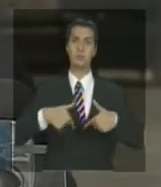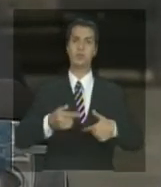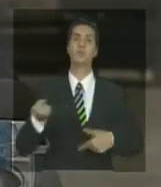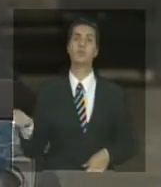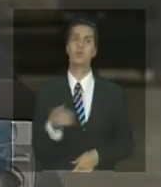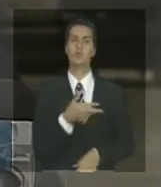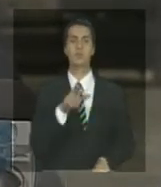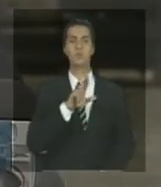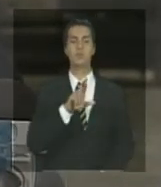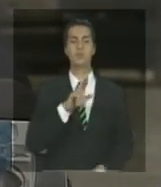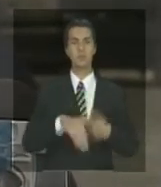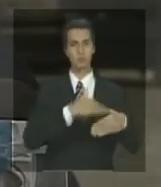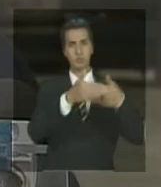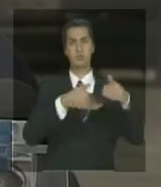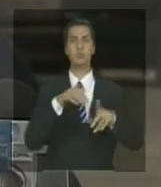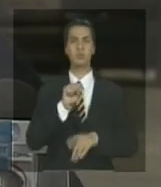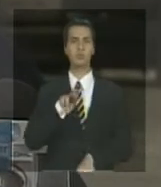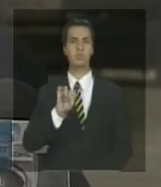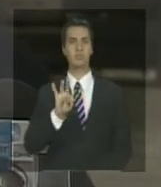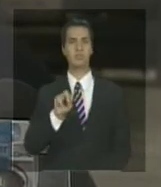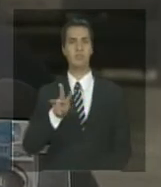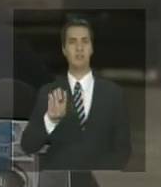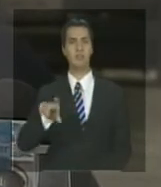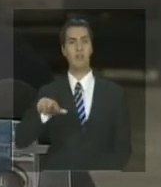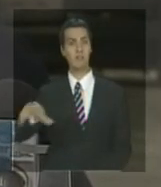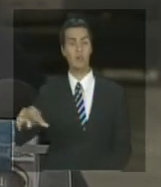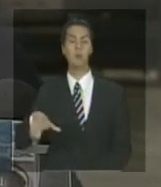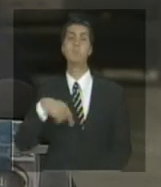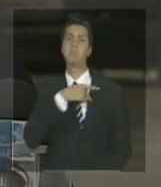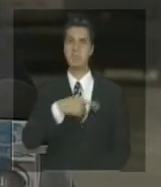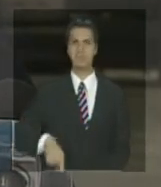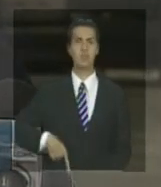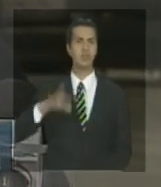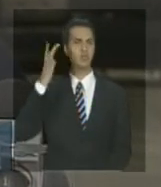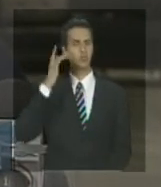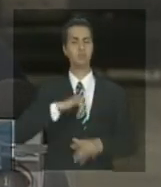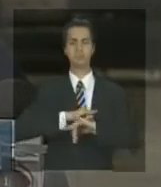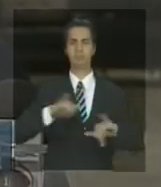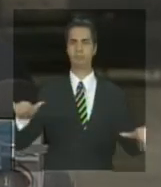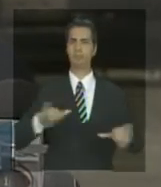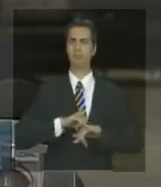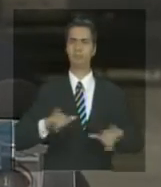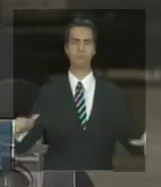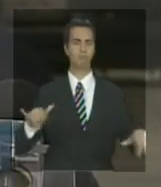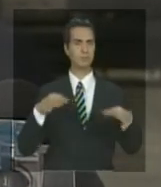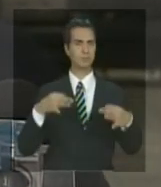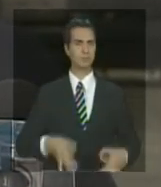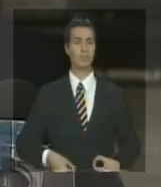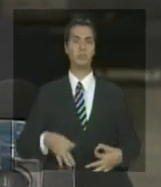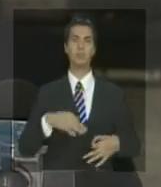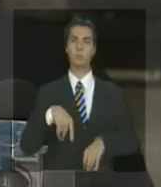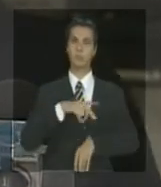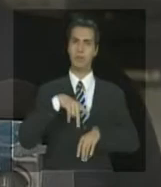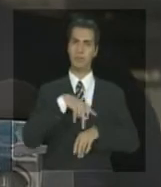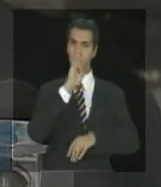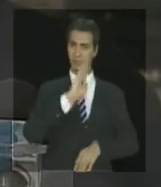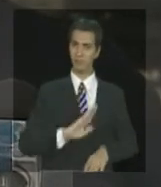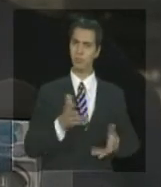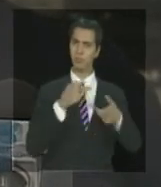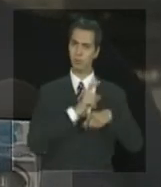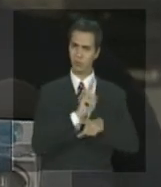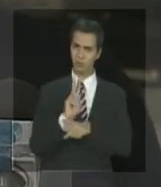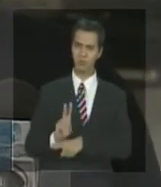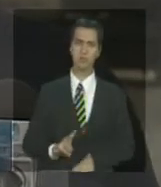essa a mensagem que a presidenta Dilma consolidou em torno de um país que cresce, que um país que inclui, um país que protege e conserva, e as